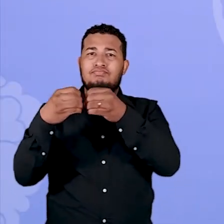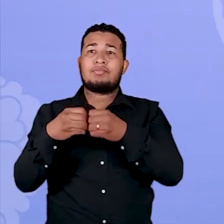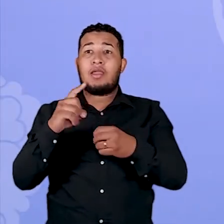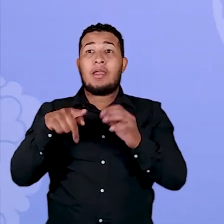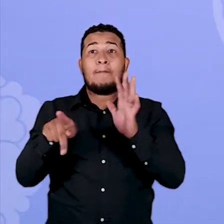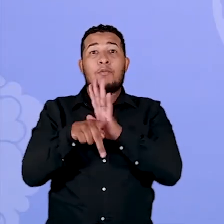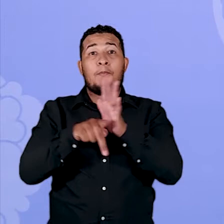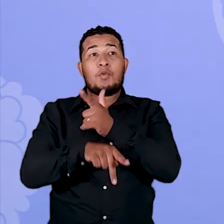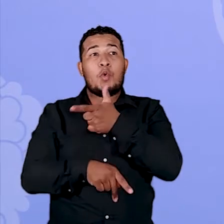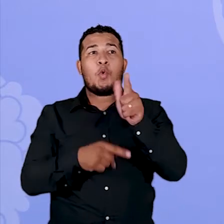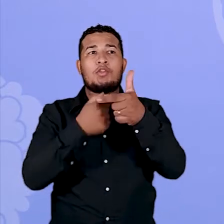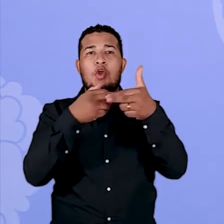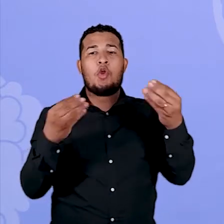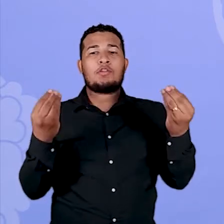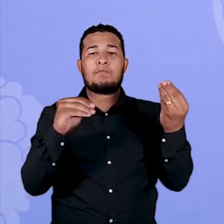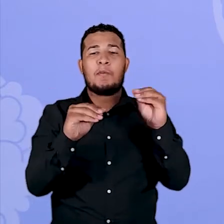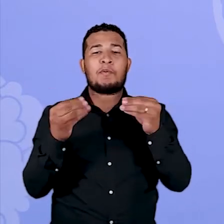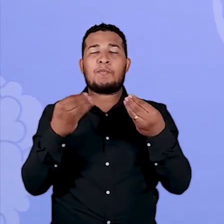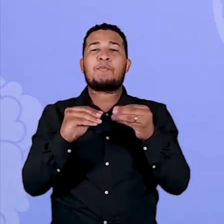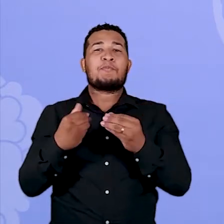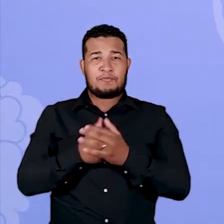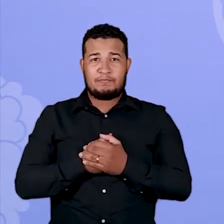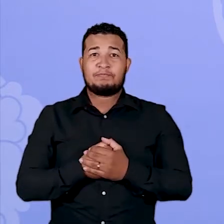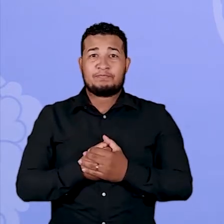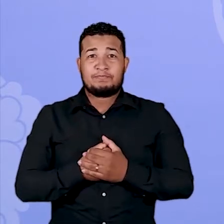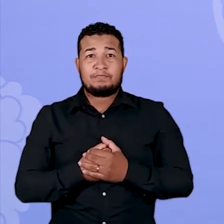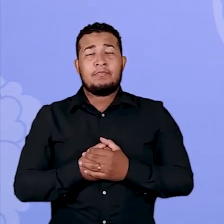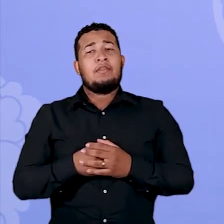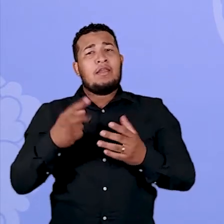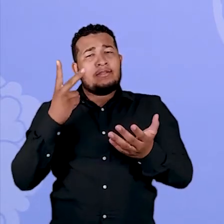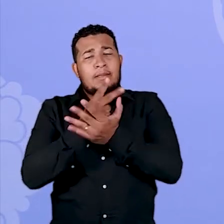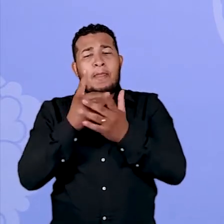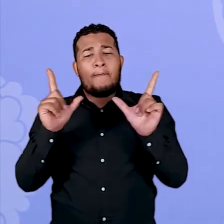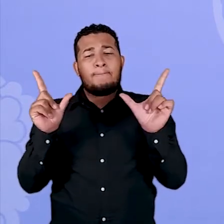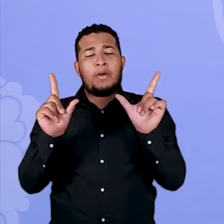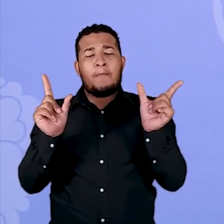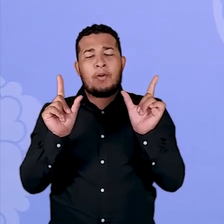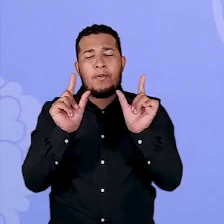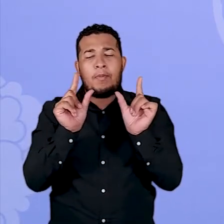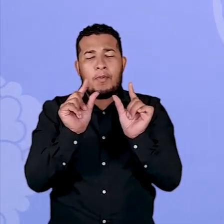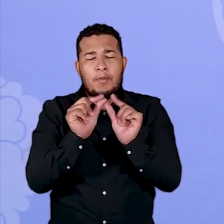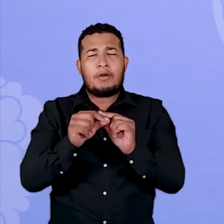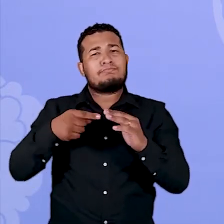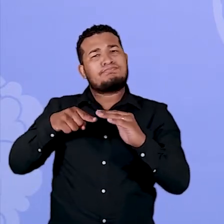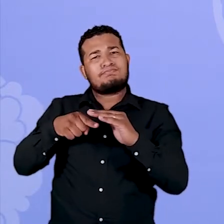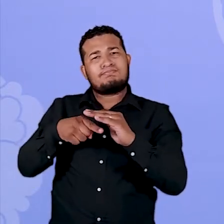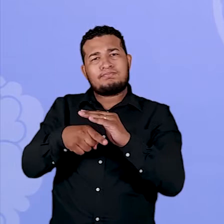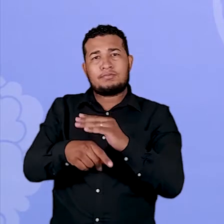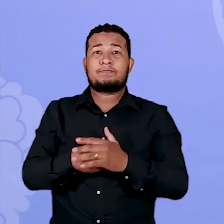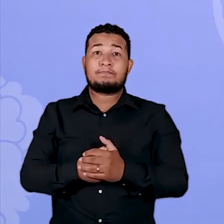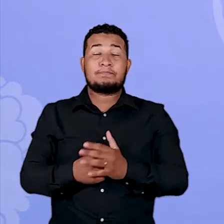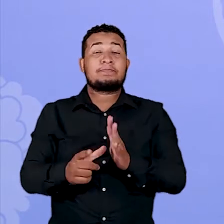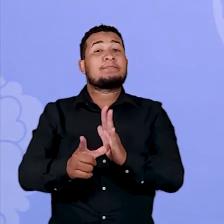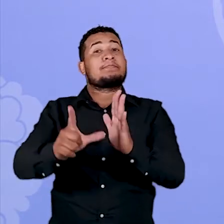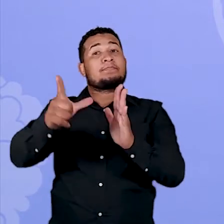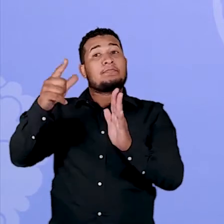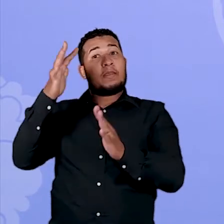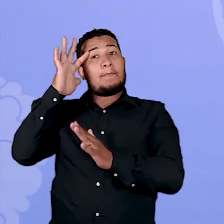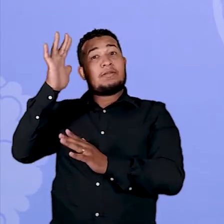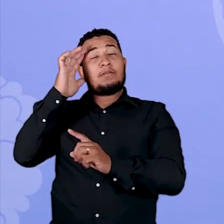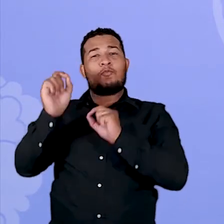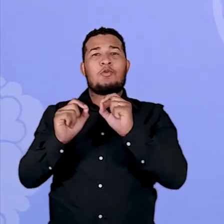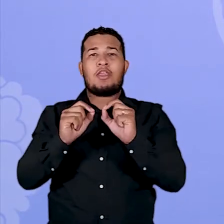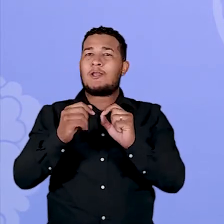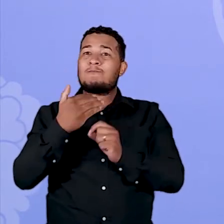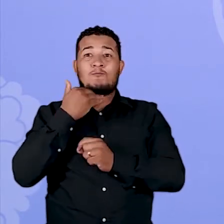são feitos de outras partículas, menores ainda. E aí vai cada vez mais a fundo. Então, antigamente